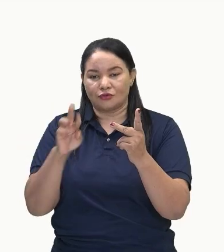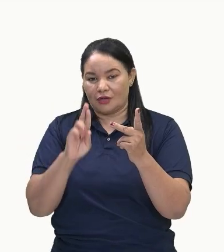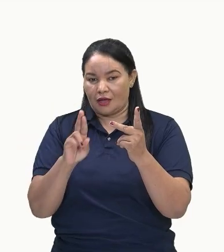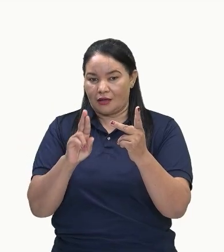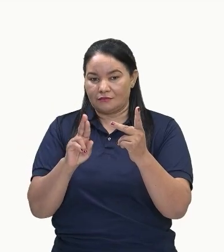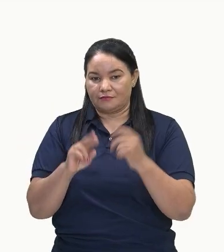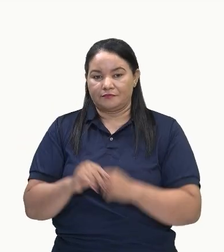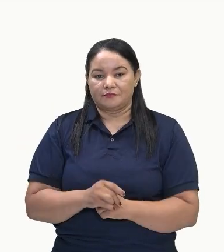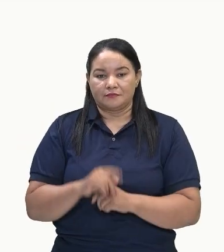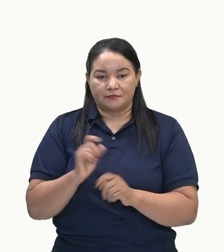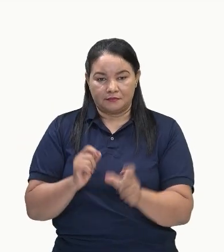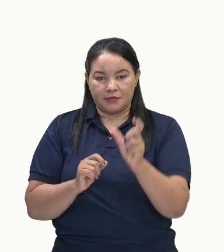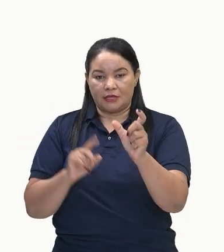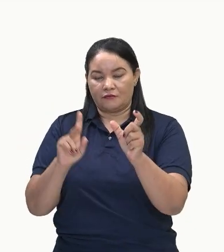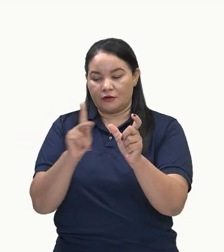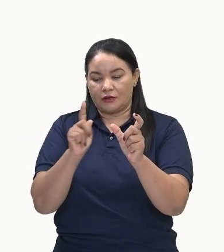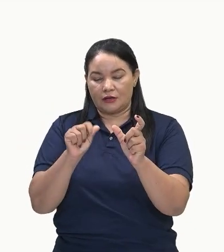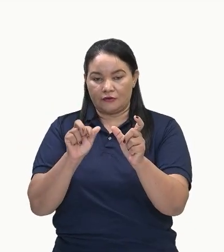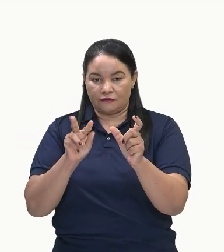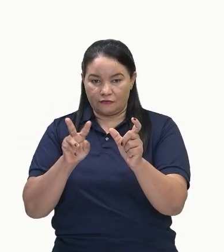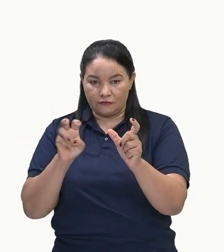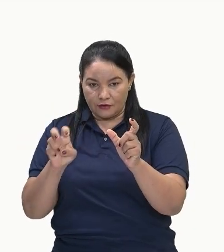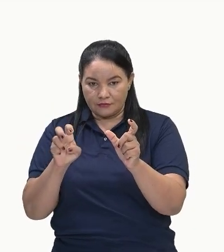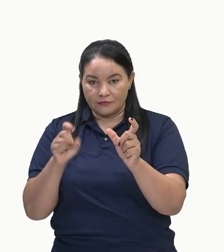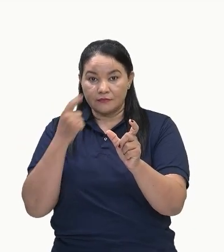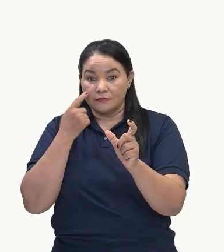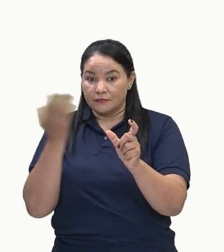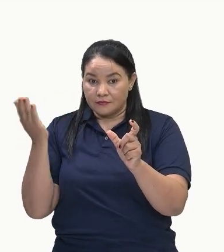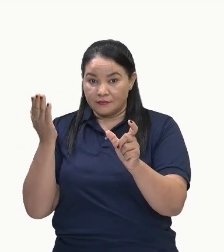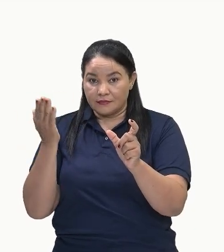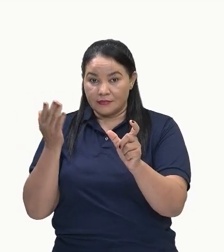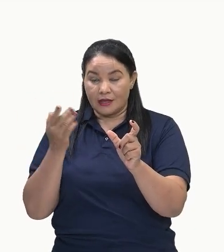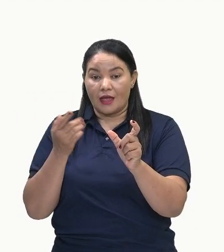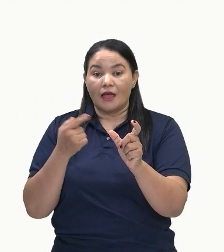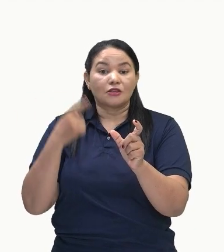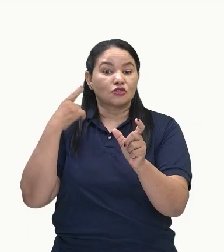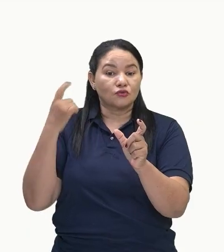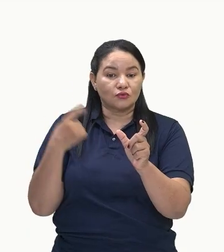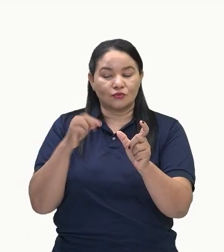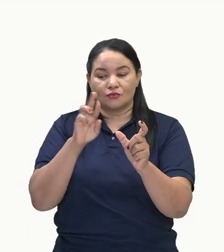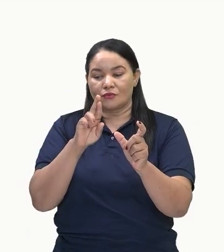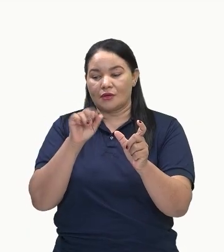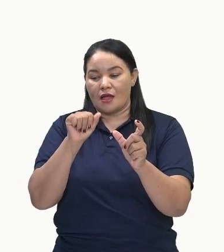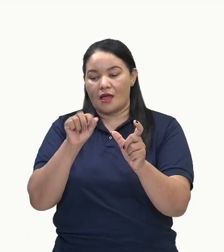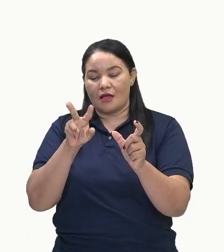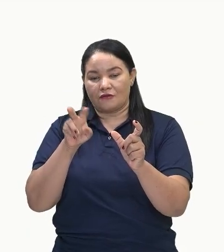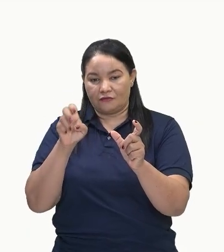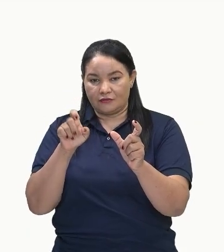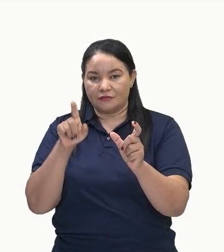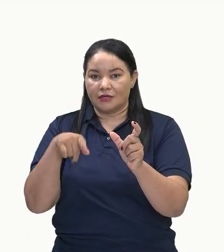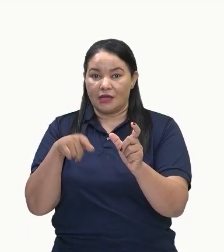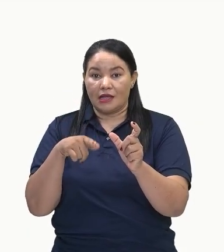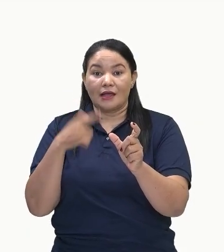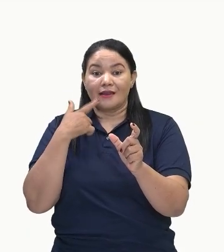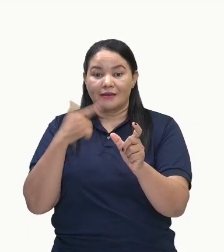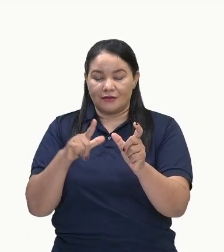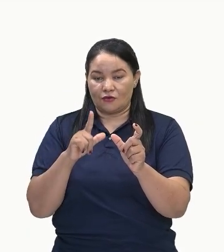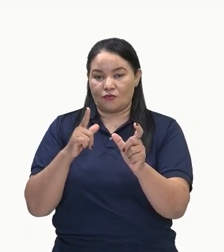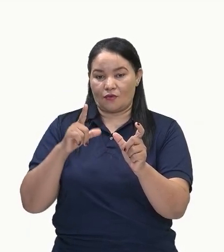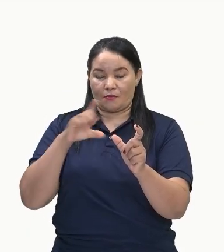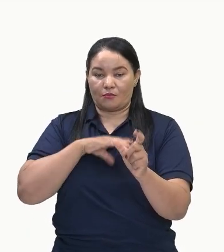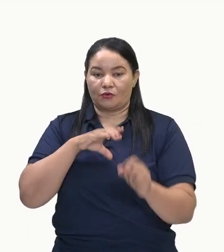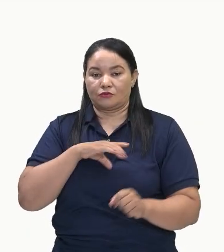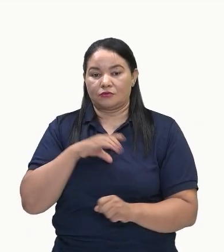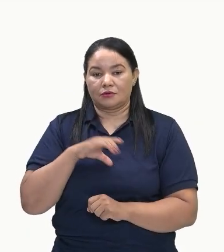have. Por que que eu falo isso? Porque na língua portuguesa o H não tem som. Na língua inglesa ele tem som de R. Por exemplo, aqui, ó,